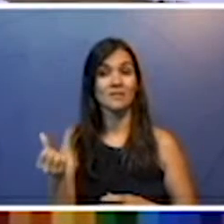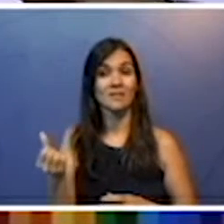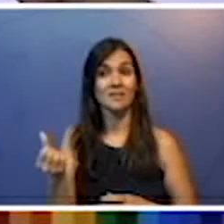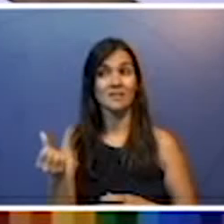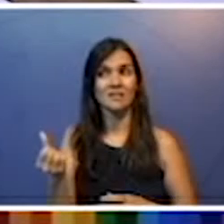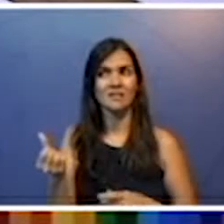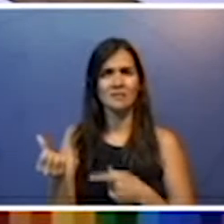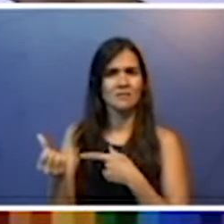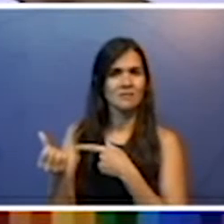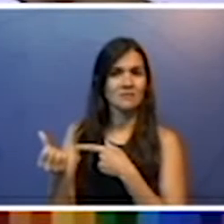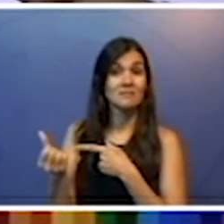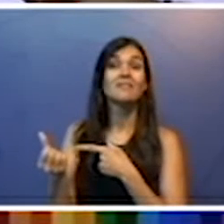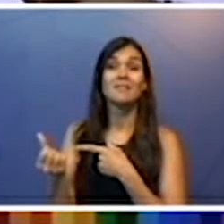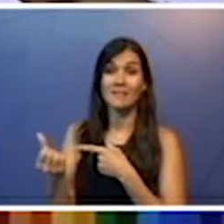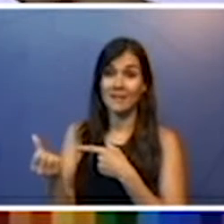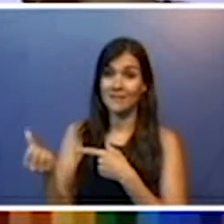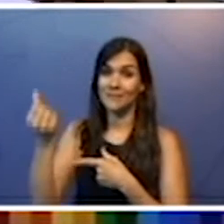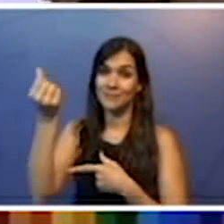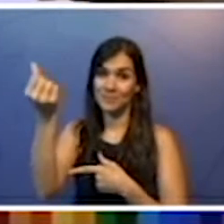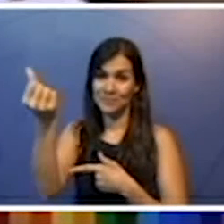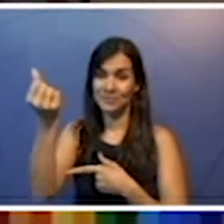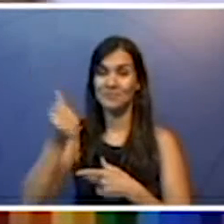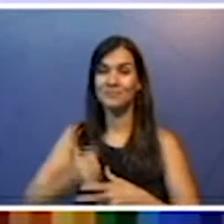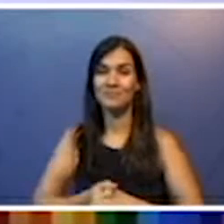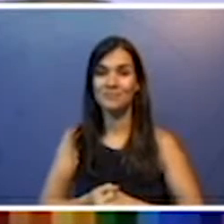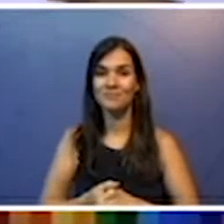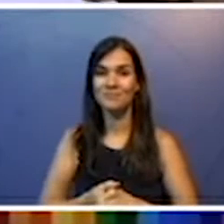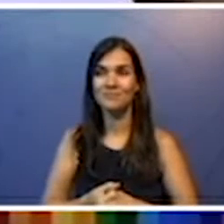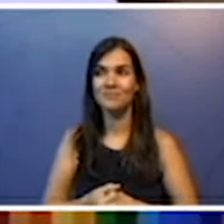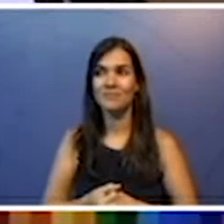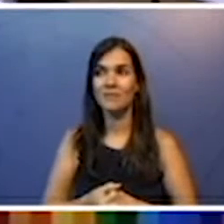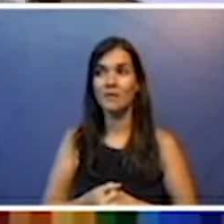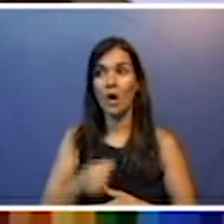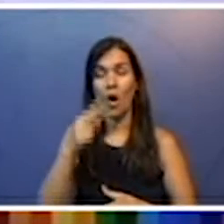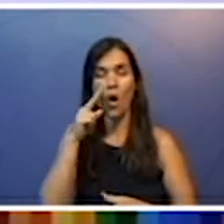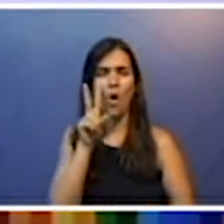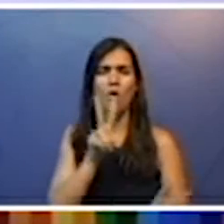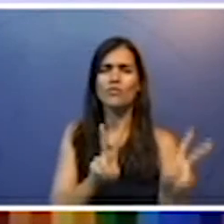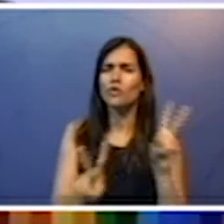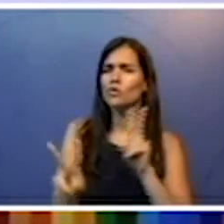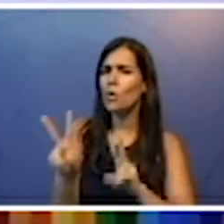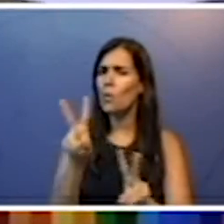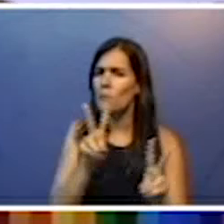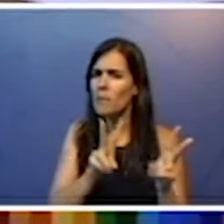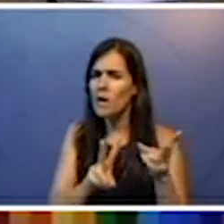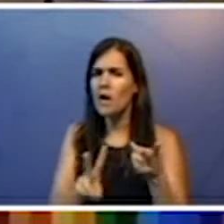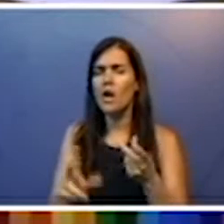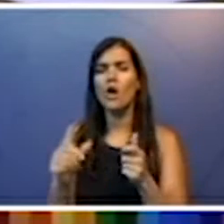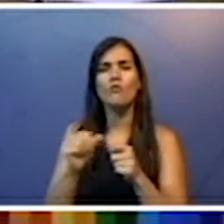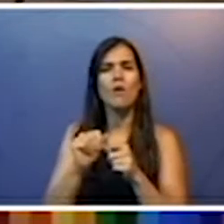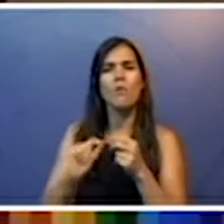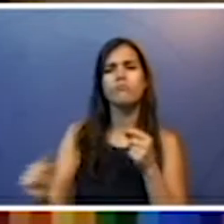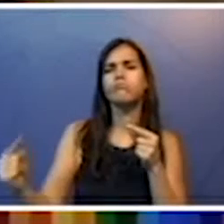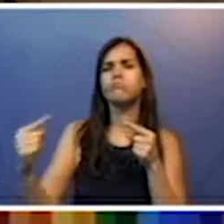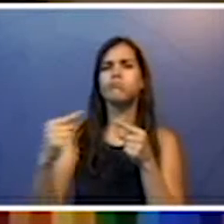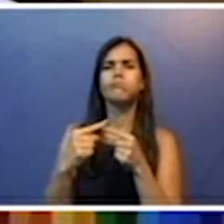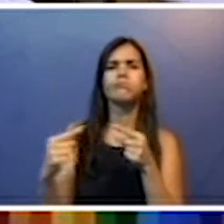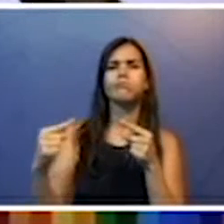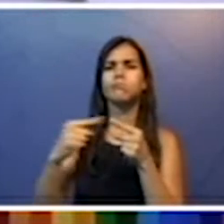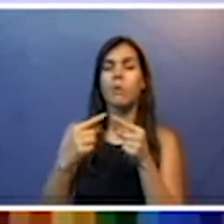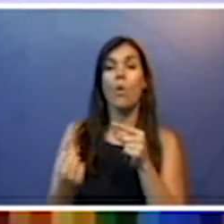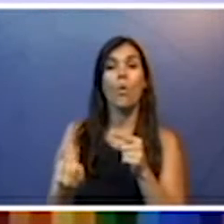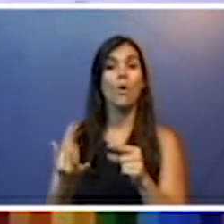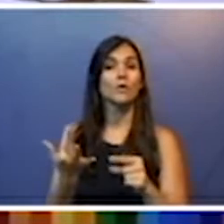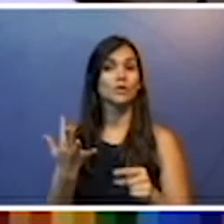1, 2, 3, 4, 5, 6. Vou marcar aqui, tá? Explorando as pistas visuais, fazer a correspondência da